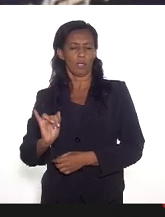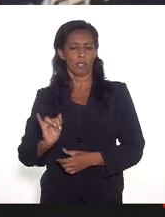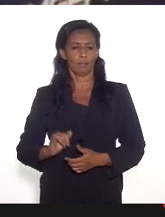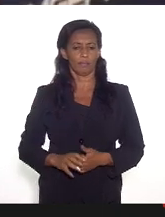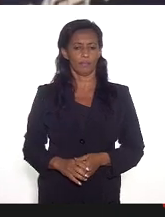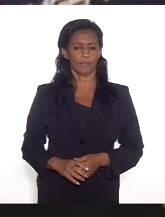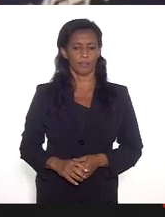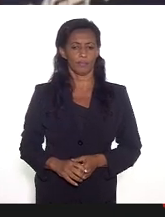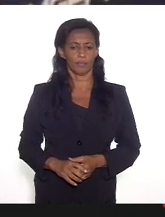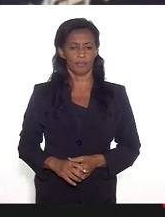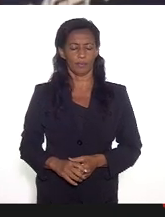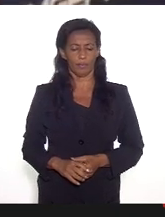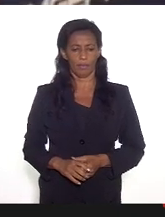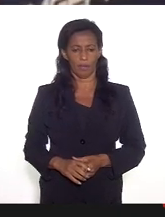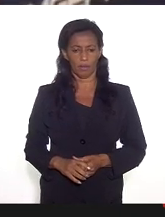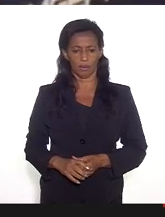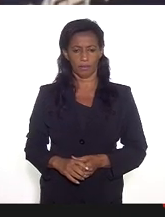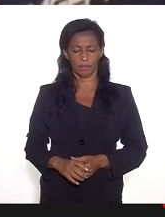Mas...